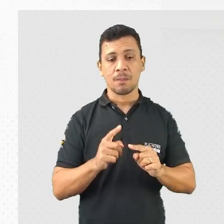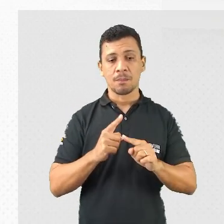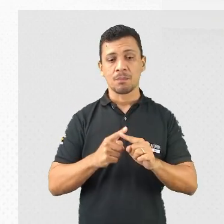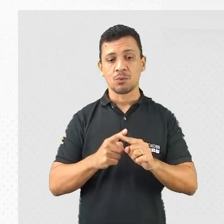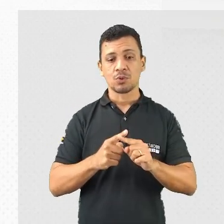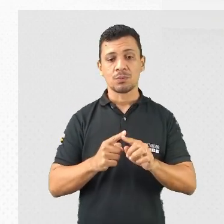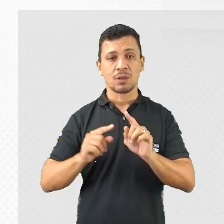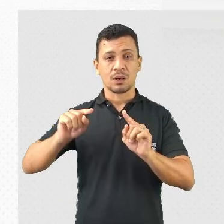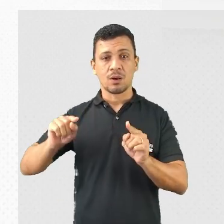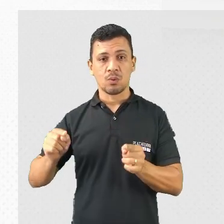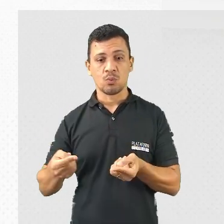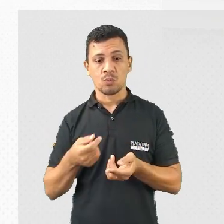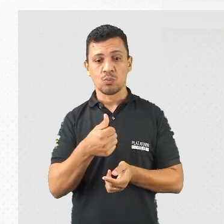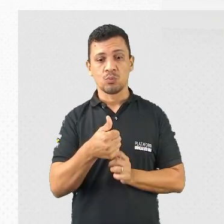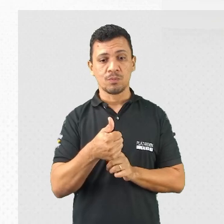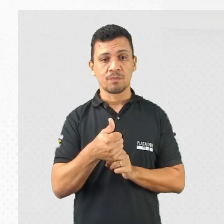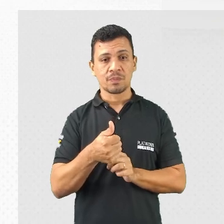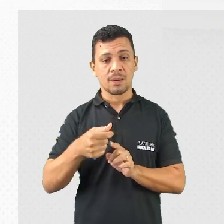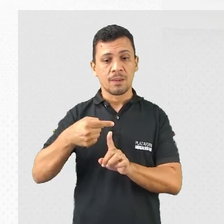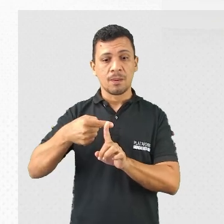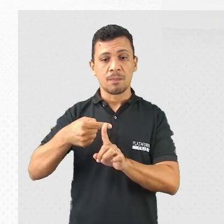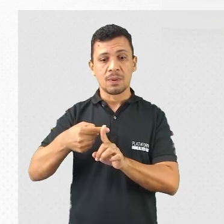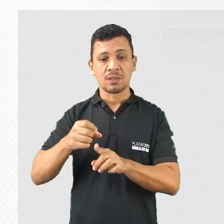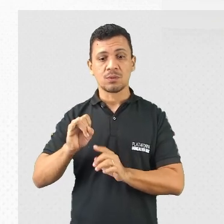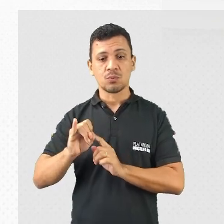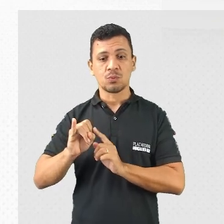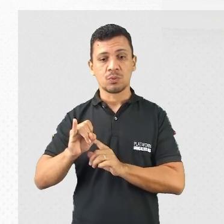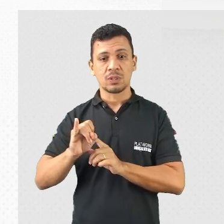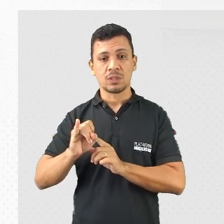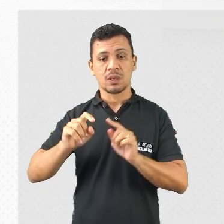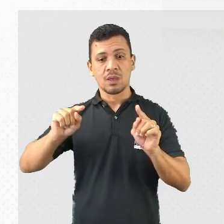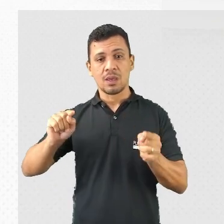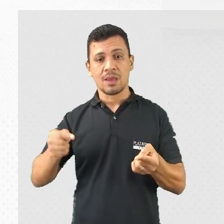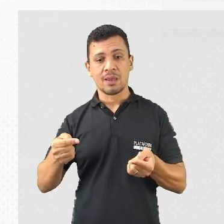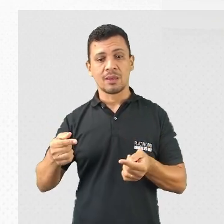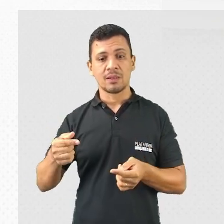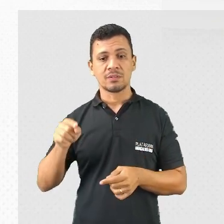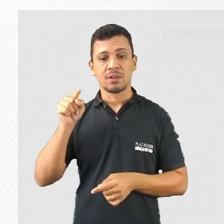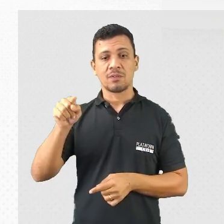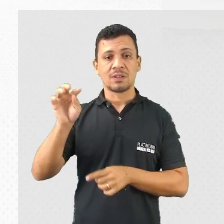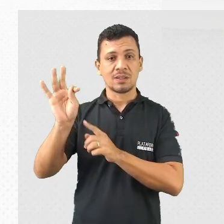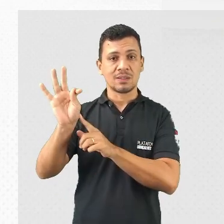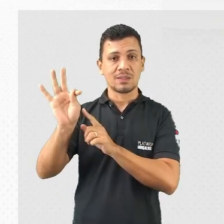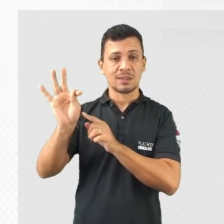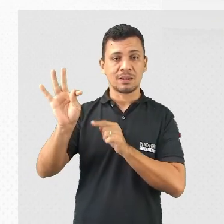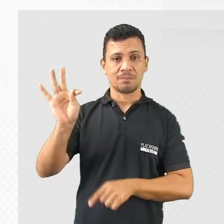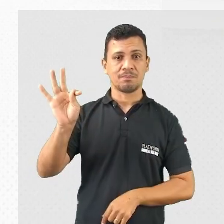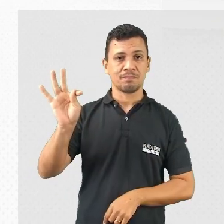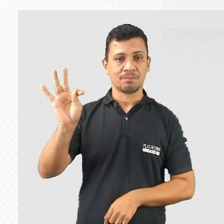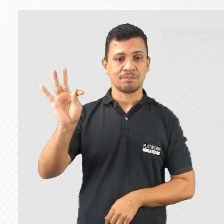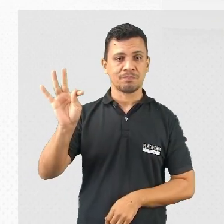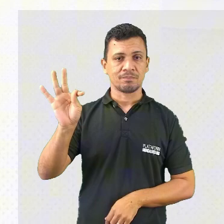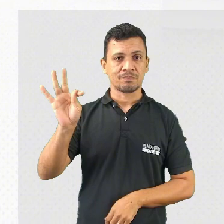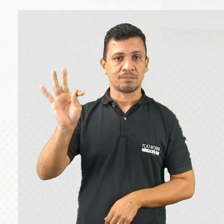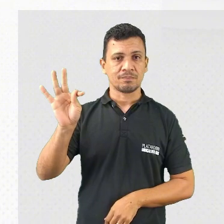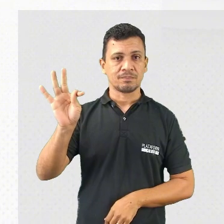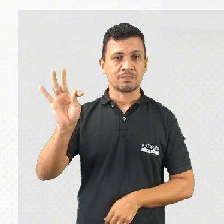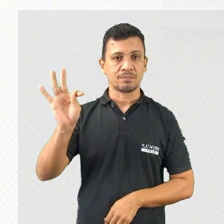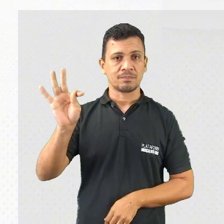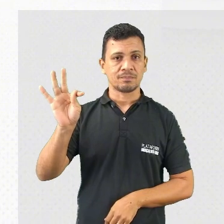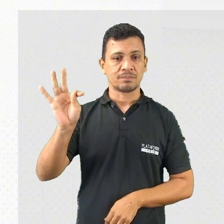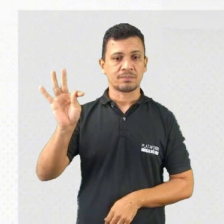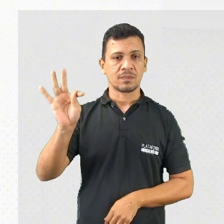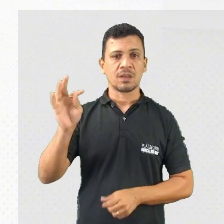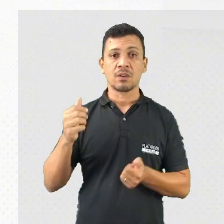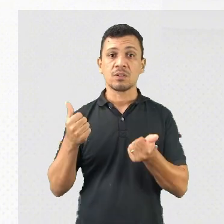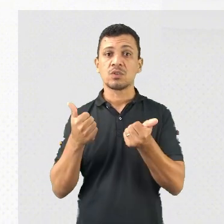multiplica 1 mais o I elevado a T, que é o teu prazo. Tá? Então,